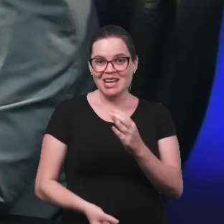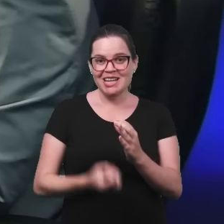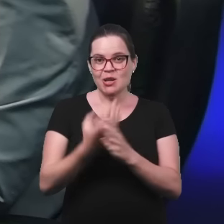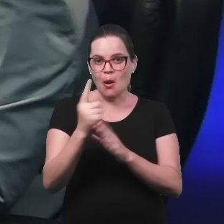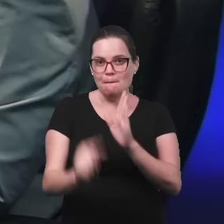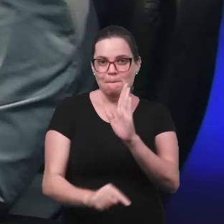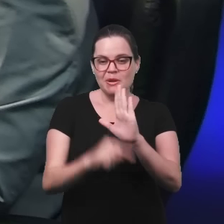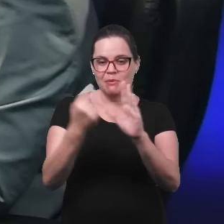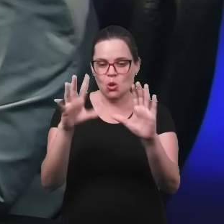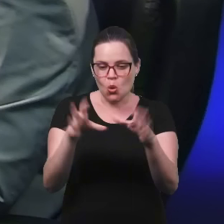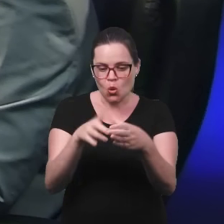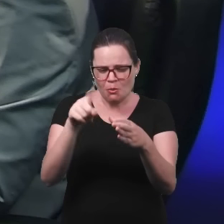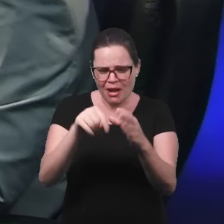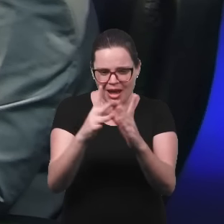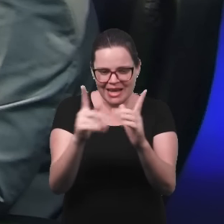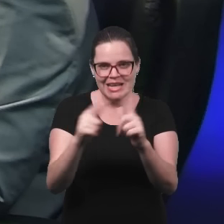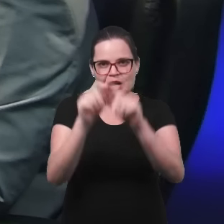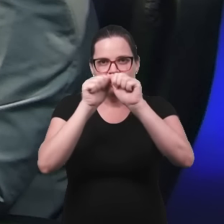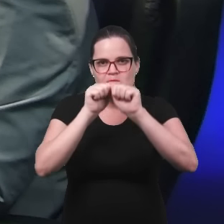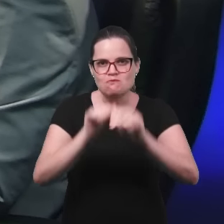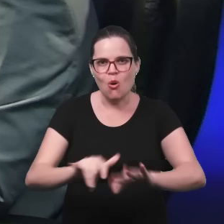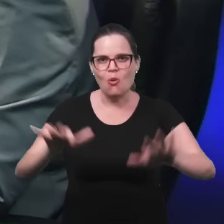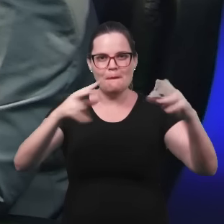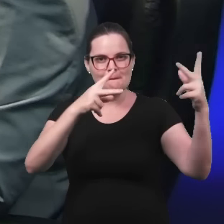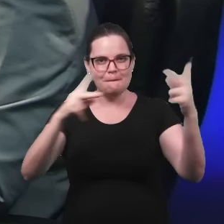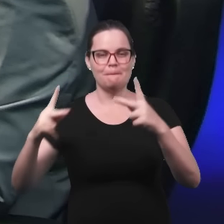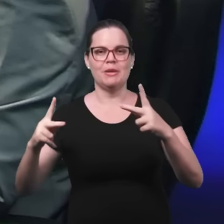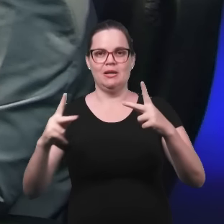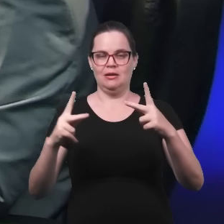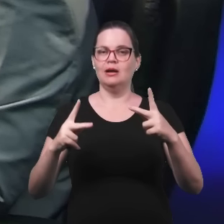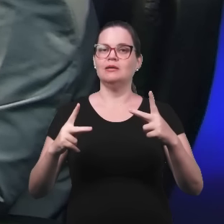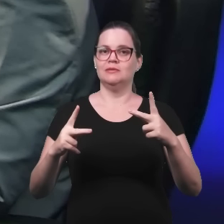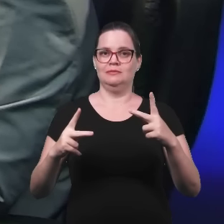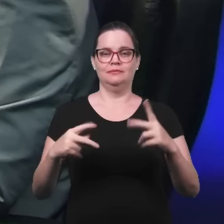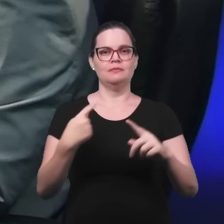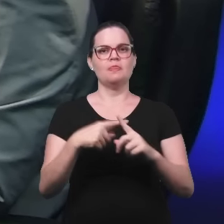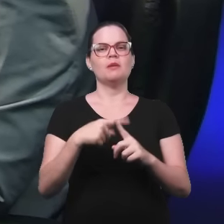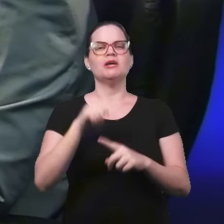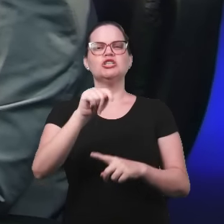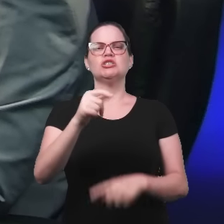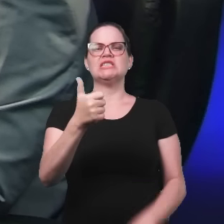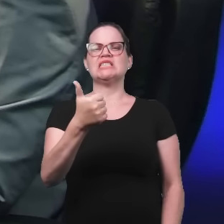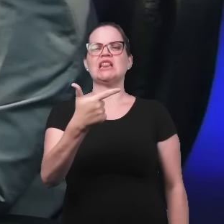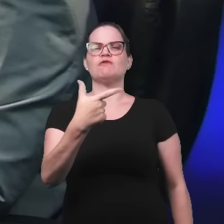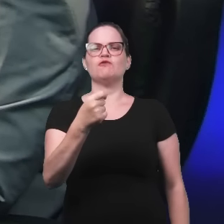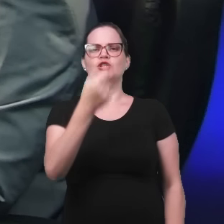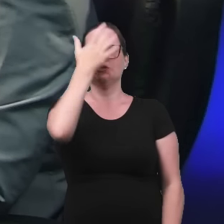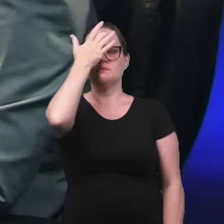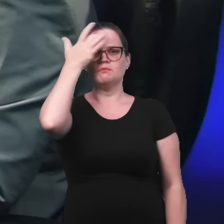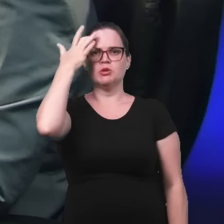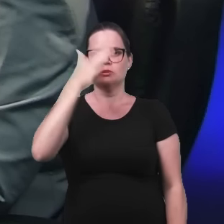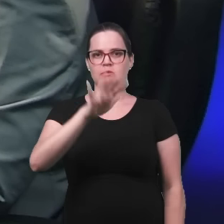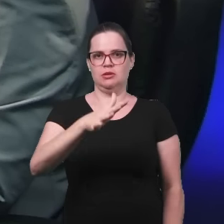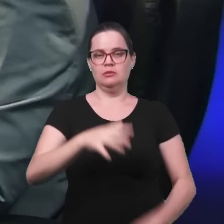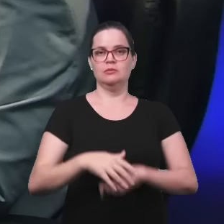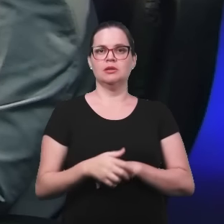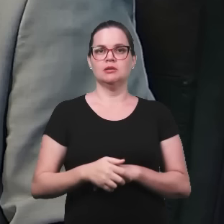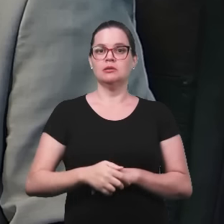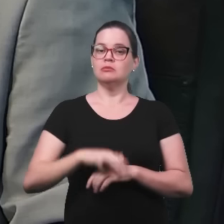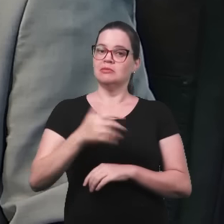né? Porque Jesus pregou ali e levantou os discípulos, cerca de 120. Mas a igreja, quando